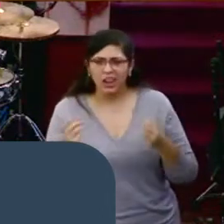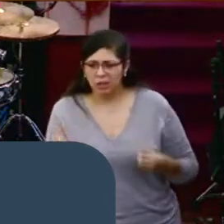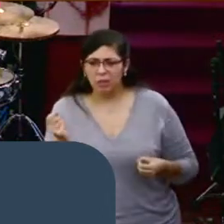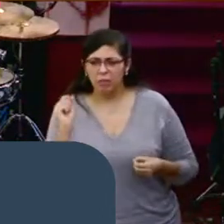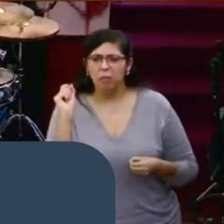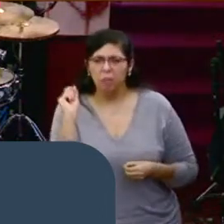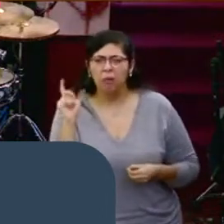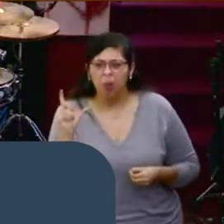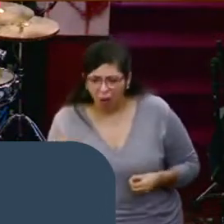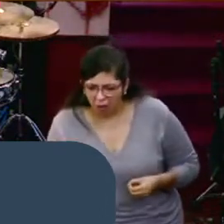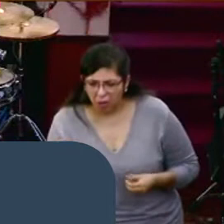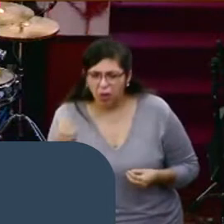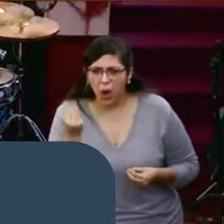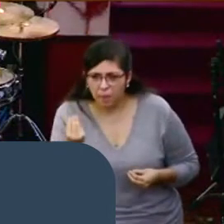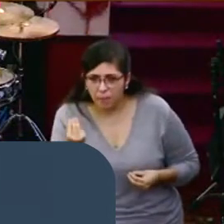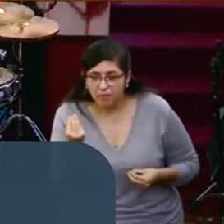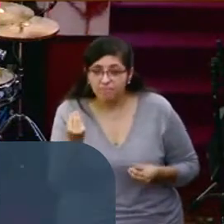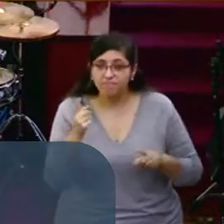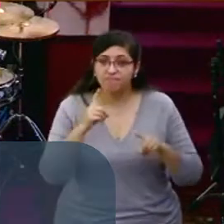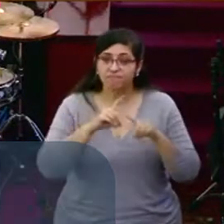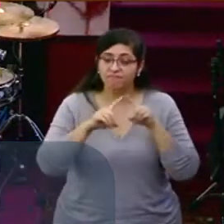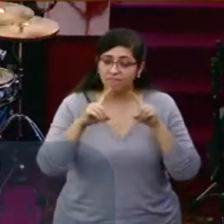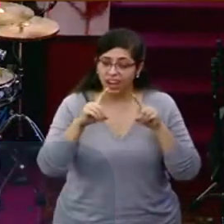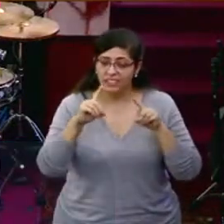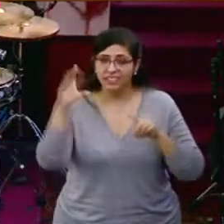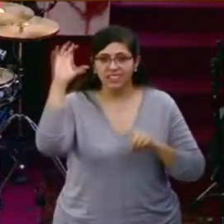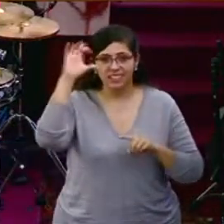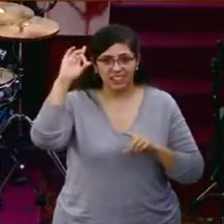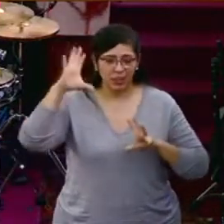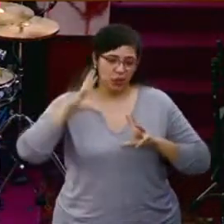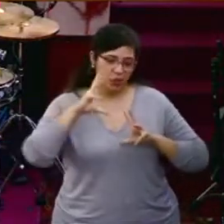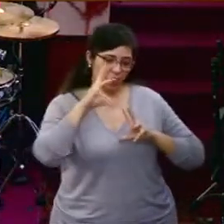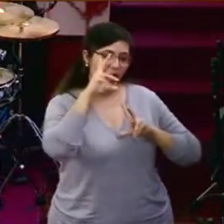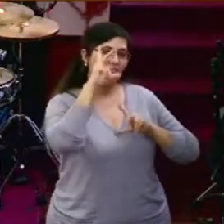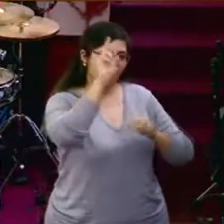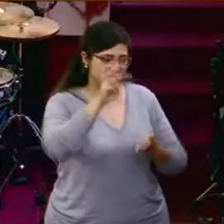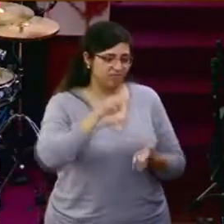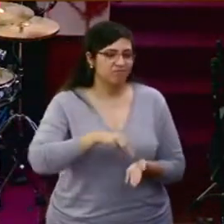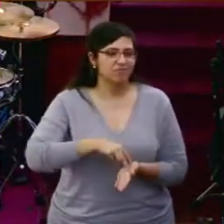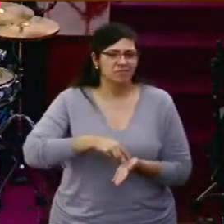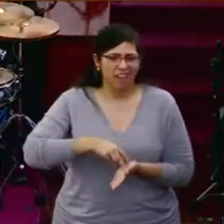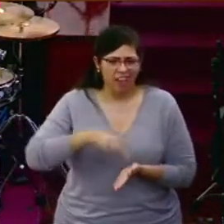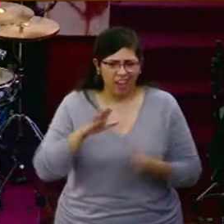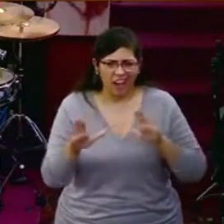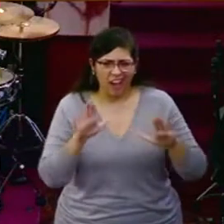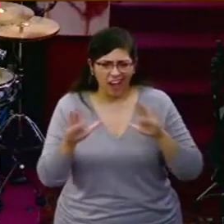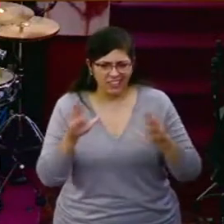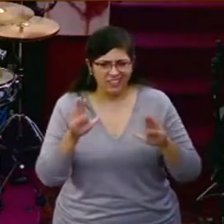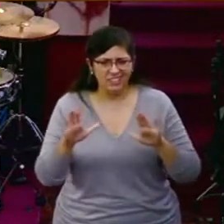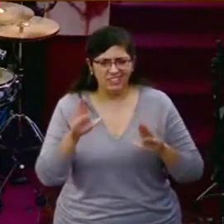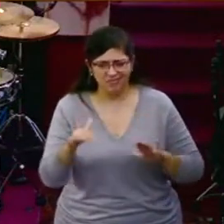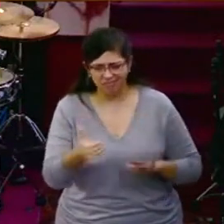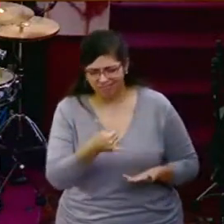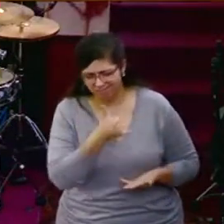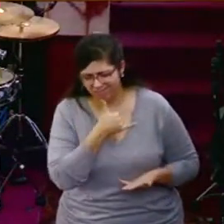como viver fortalecido quando tudo sugere que os braços caiam que os joelhos